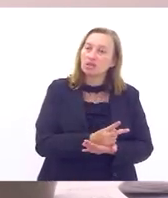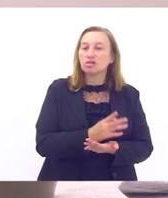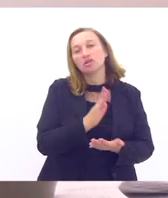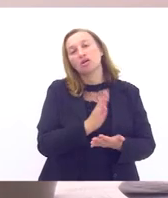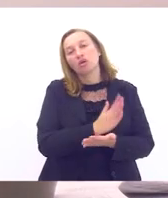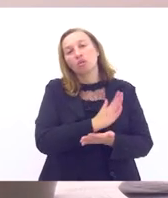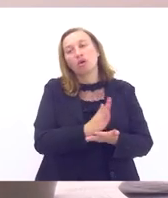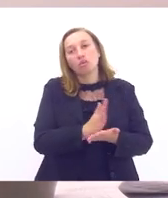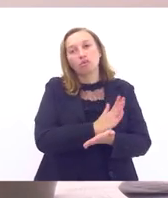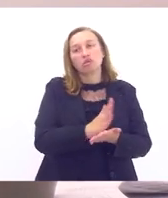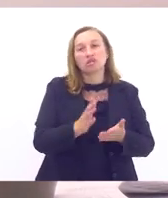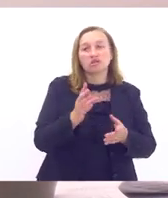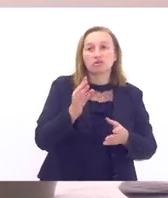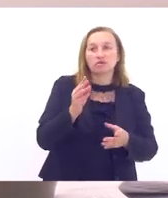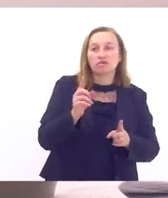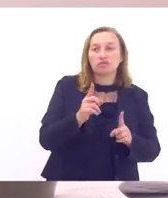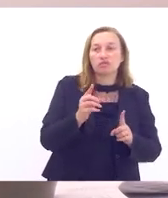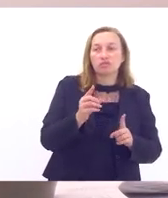do laboratório.